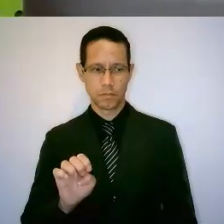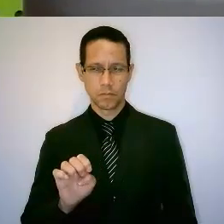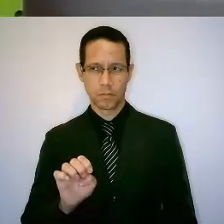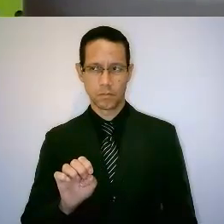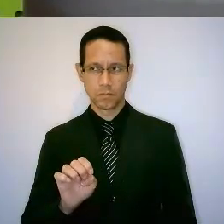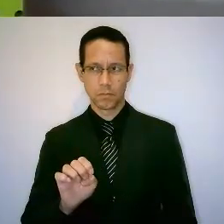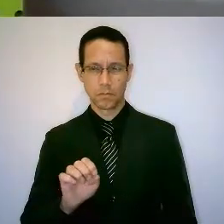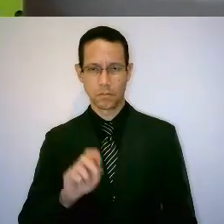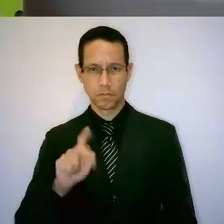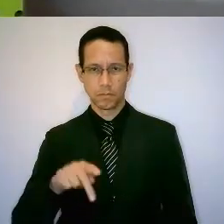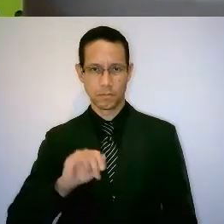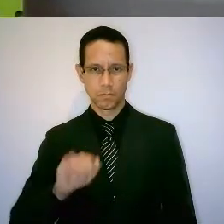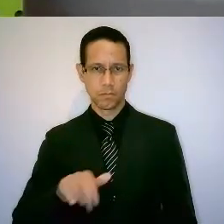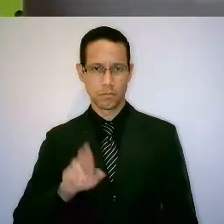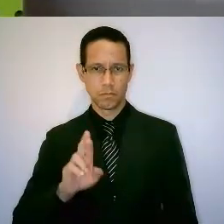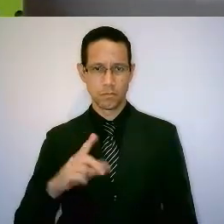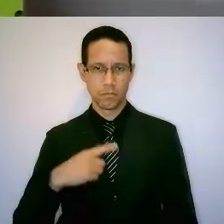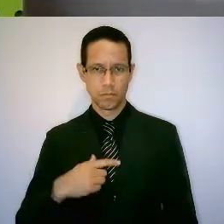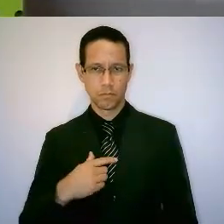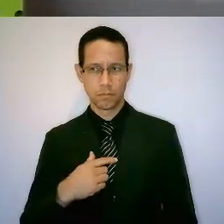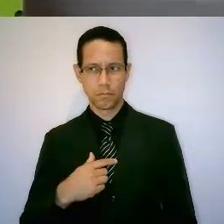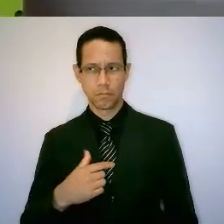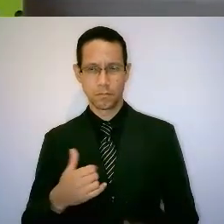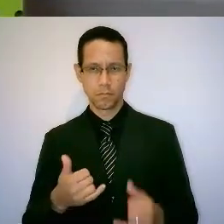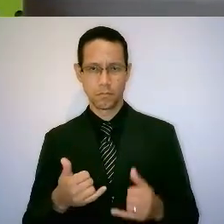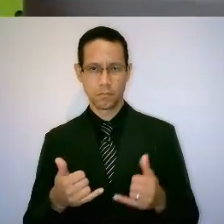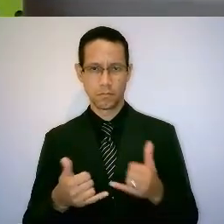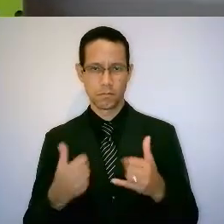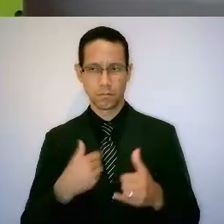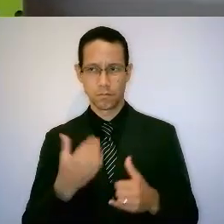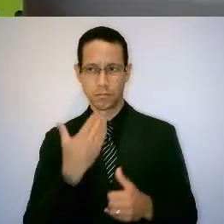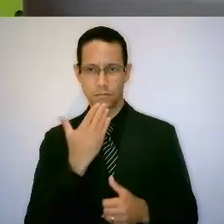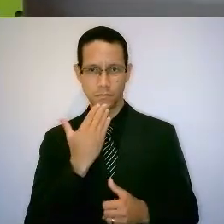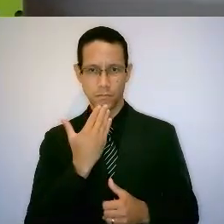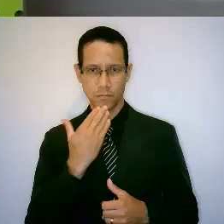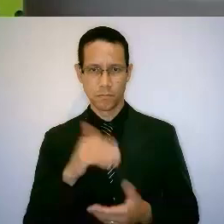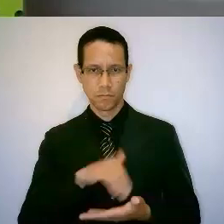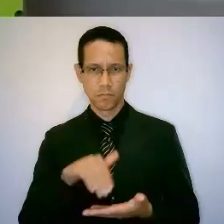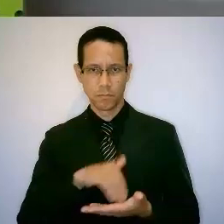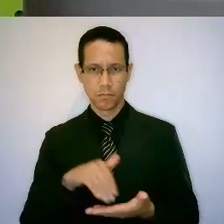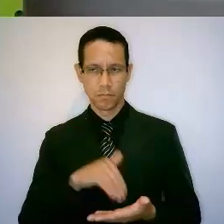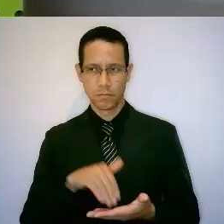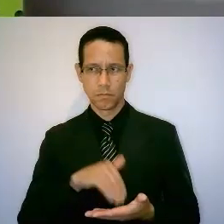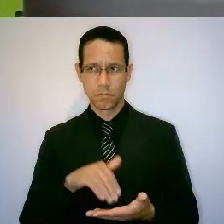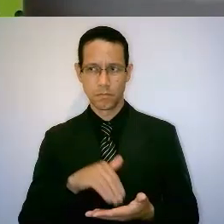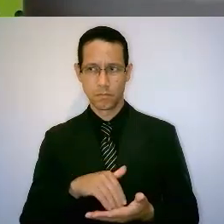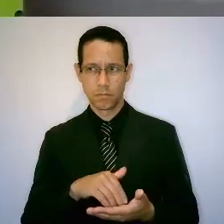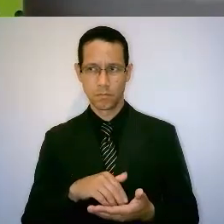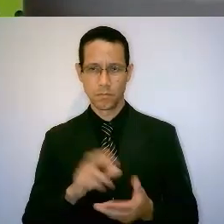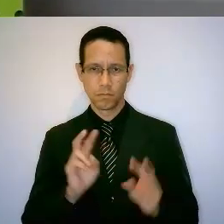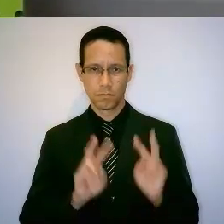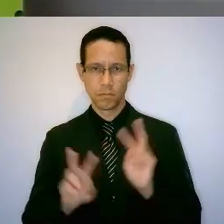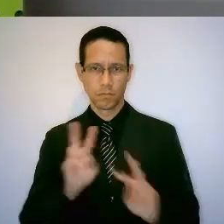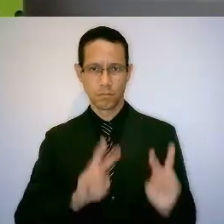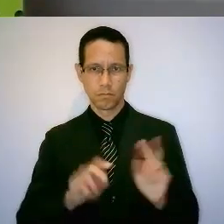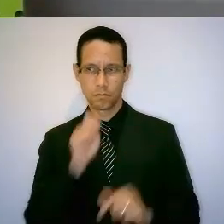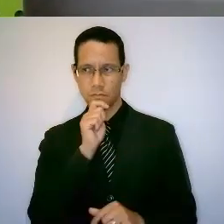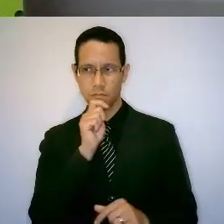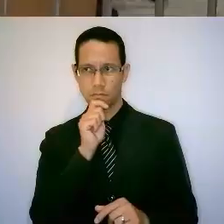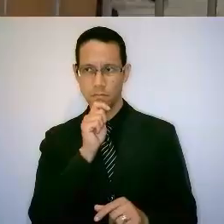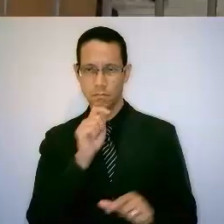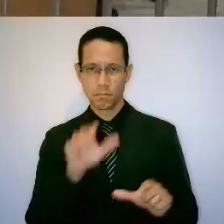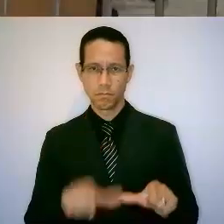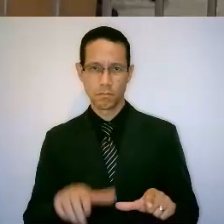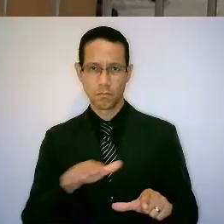e segundo informações da secretaria não foram visualizados pelos gabinetes pois